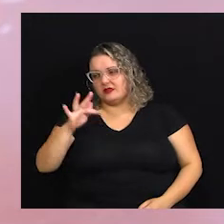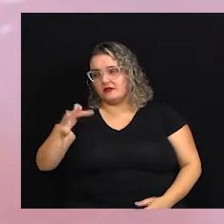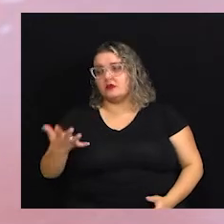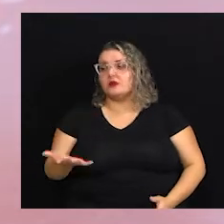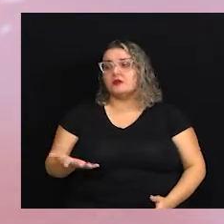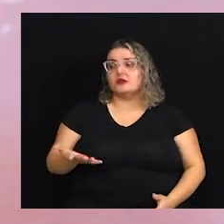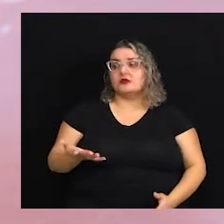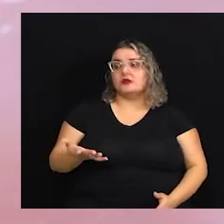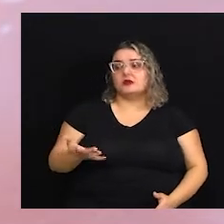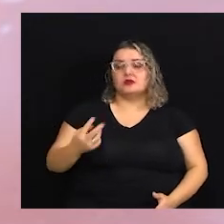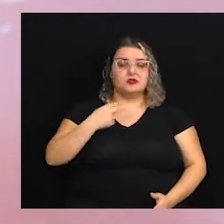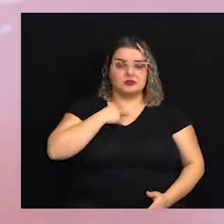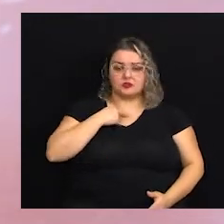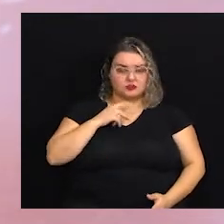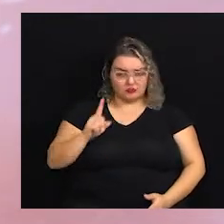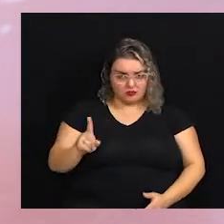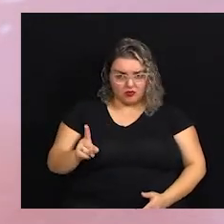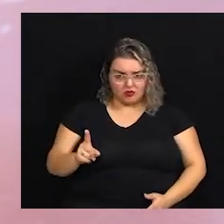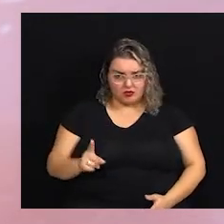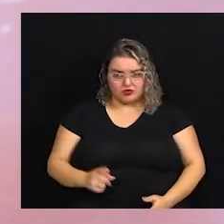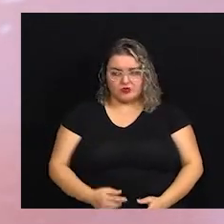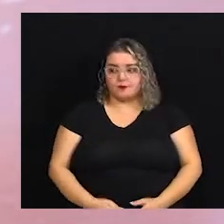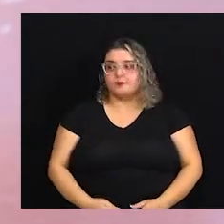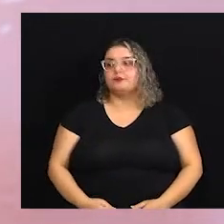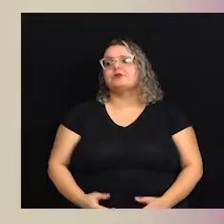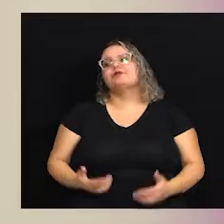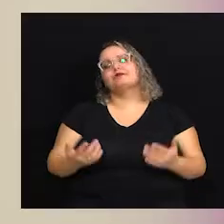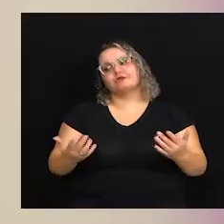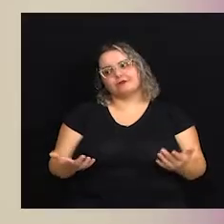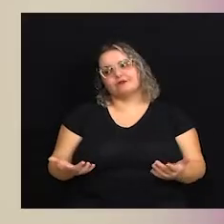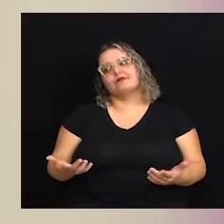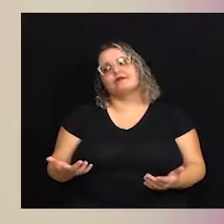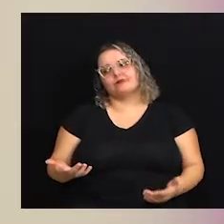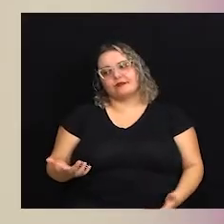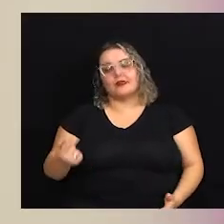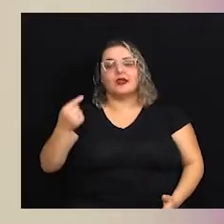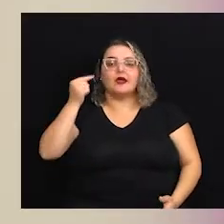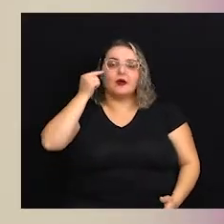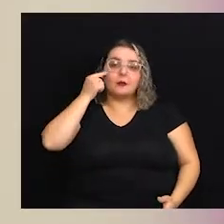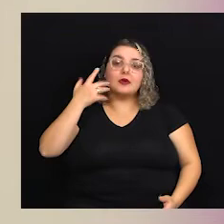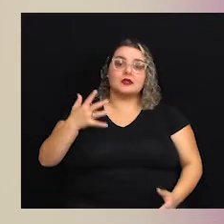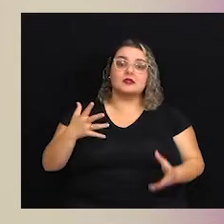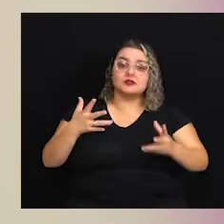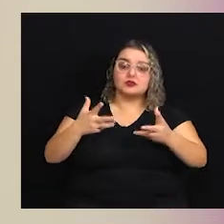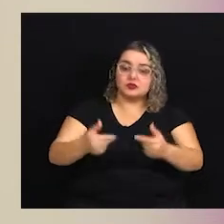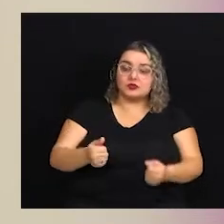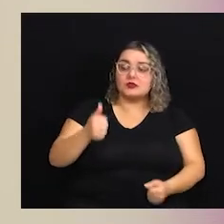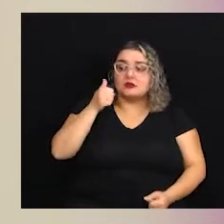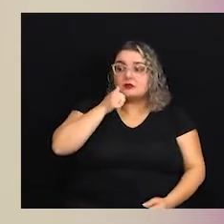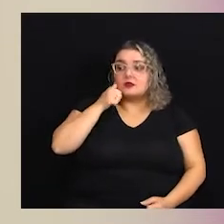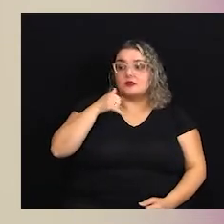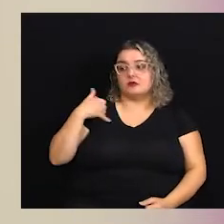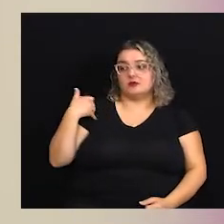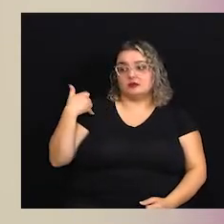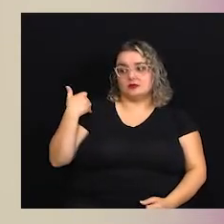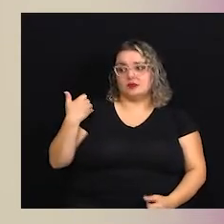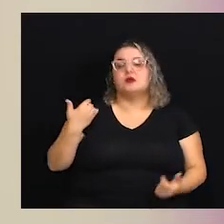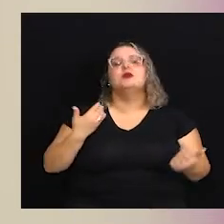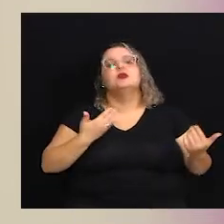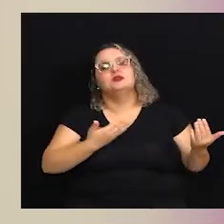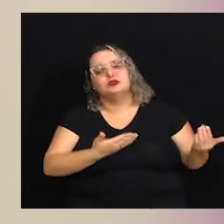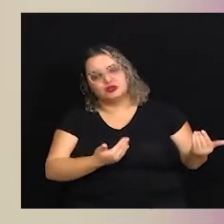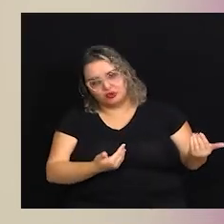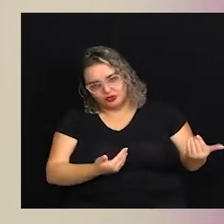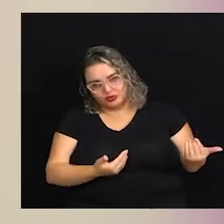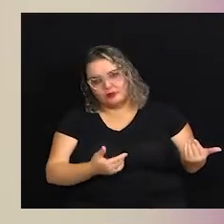de da rotina lá na frente". Isso não pode. Não, eu até recomendo, eu penso que se toda mulher jovem tem que ir uma